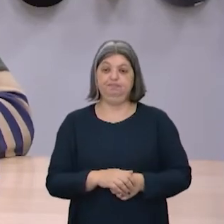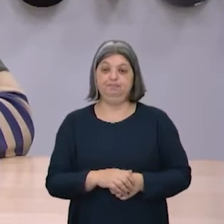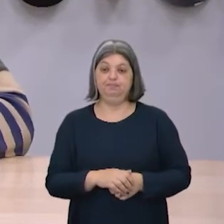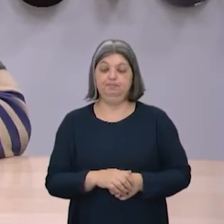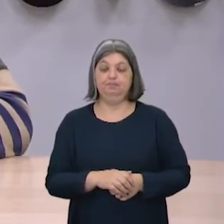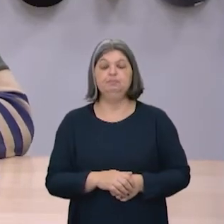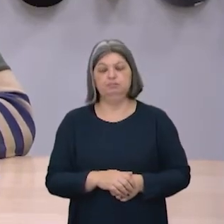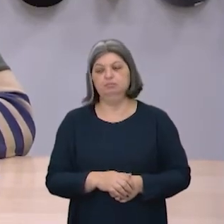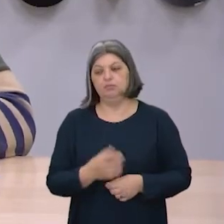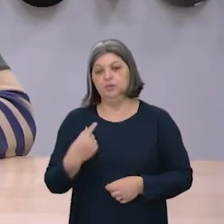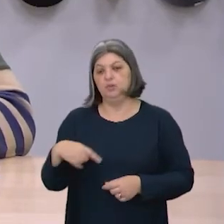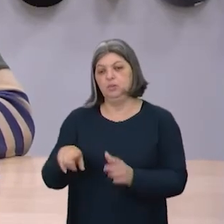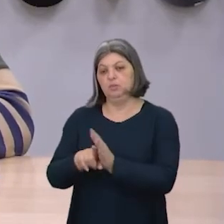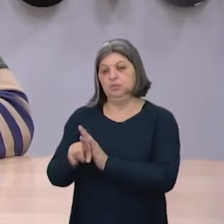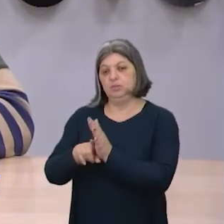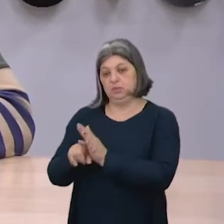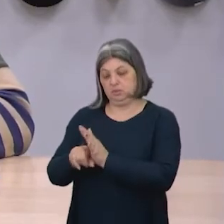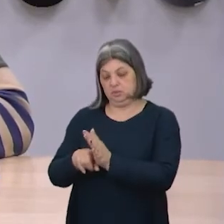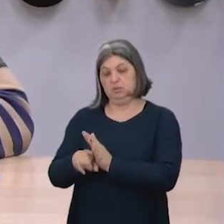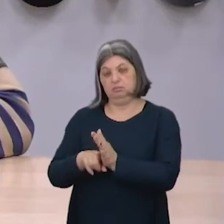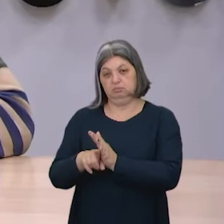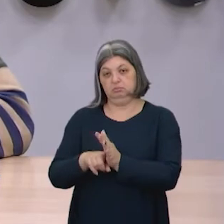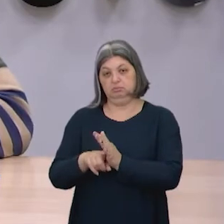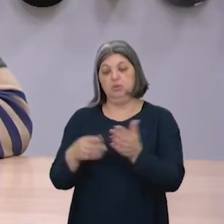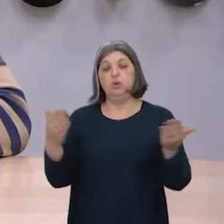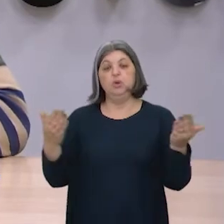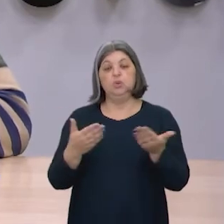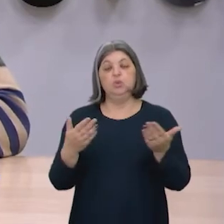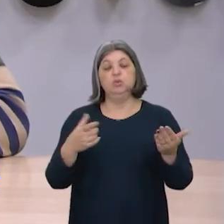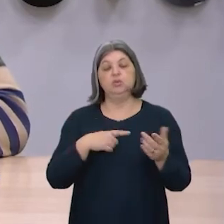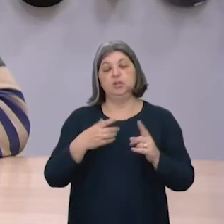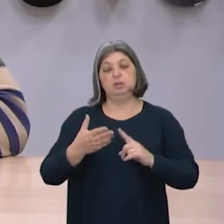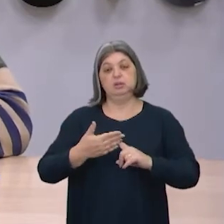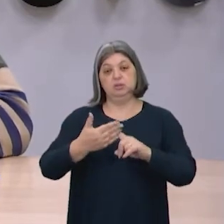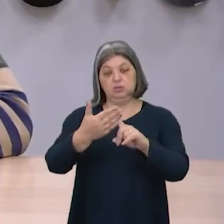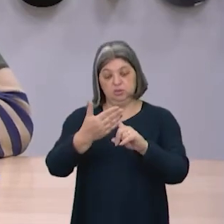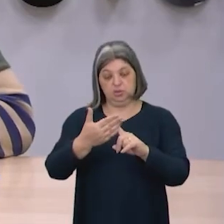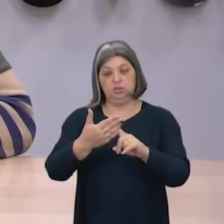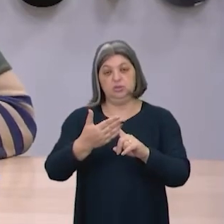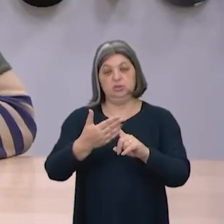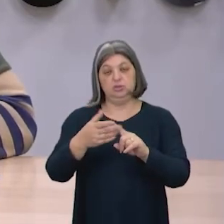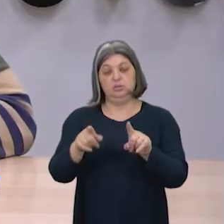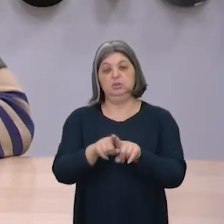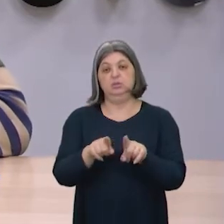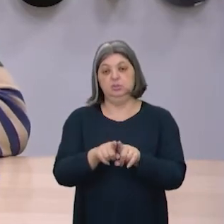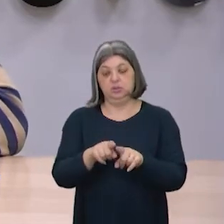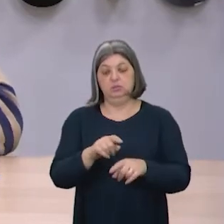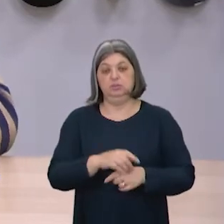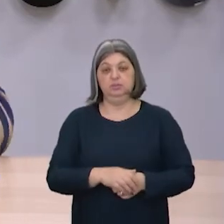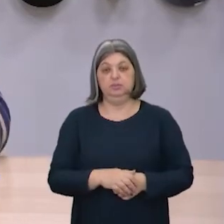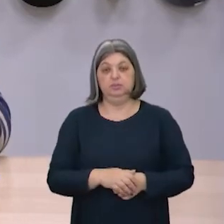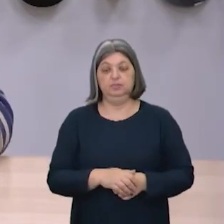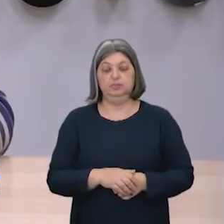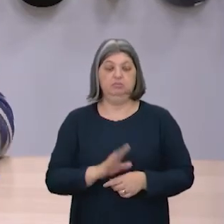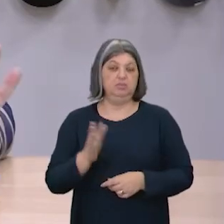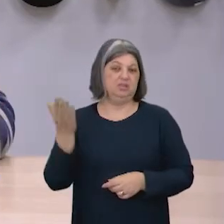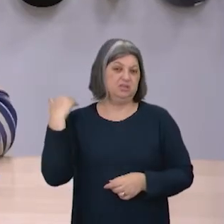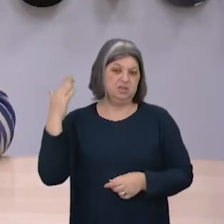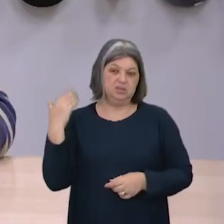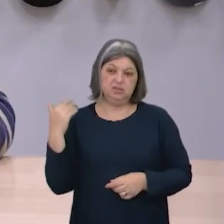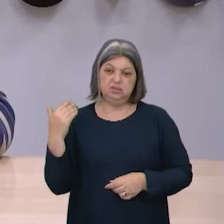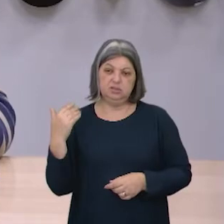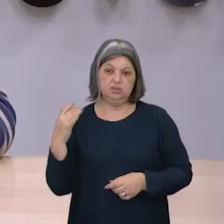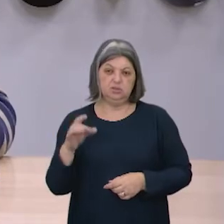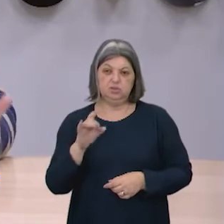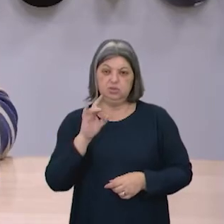Vou pesquisar. Né? Hoje em dia a gente tem tecnologia, por exemplo, internet, né? Mas antigamente eram só